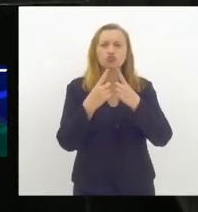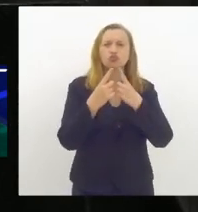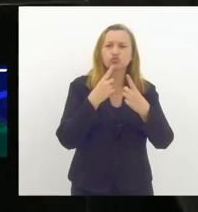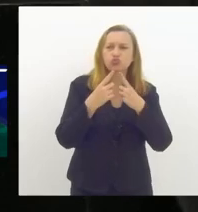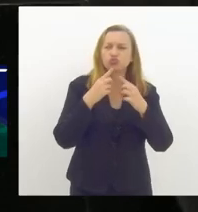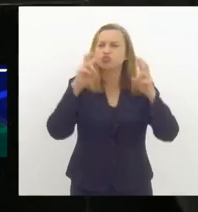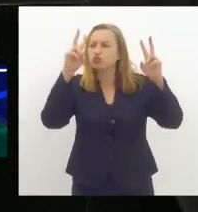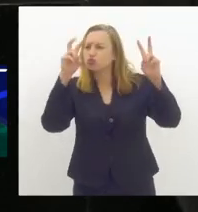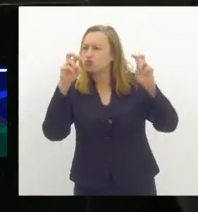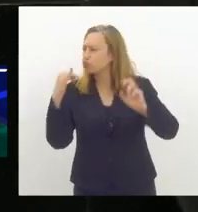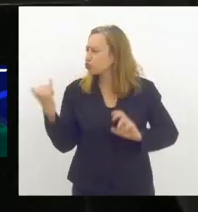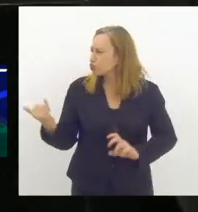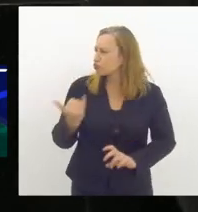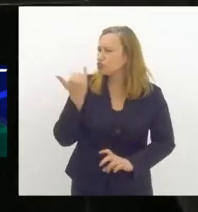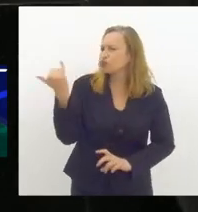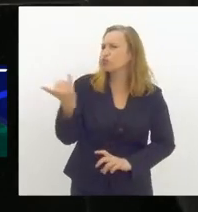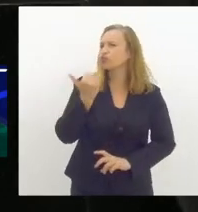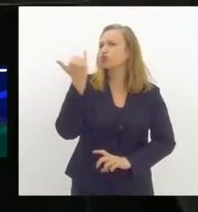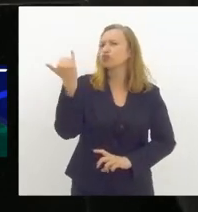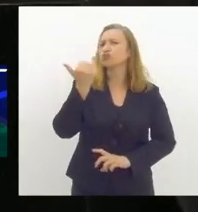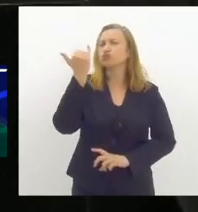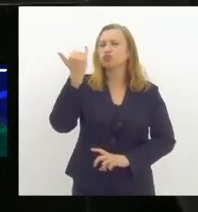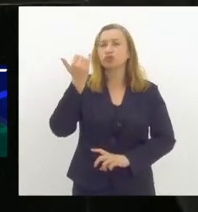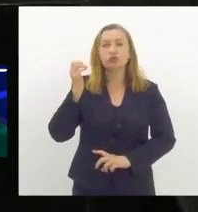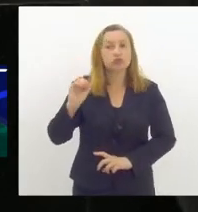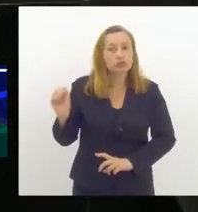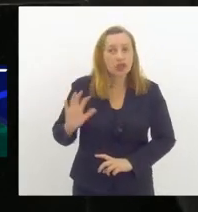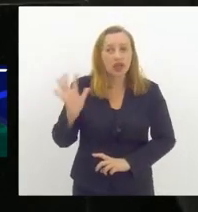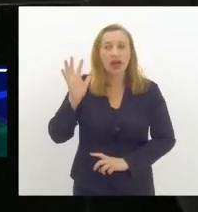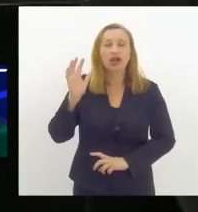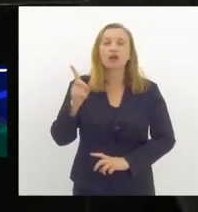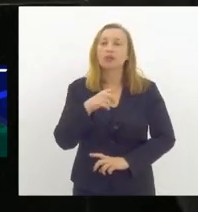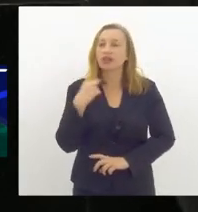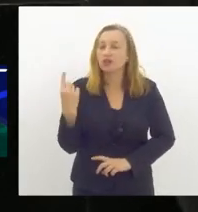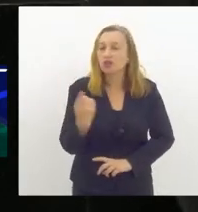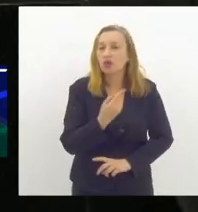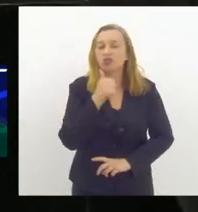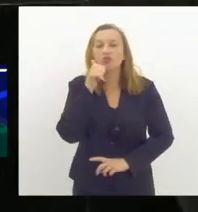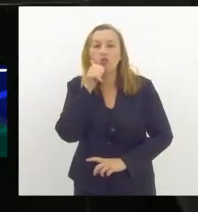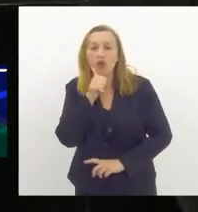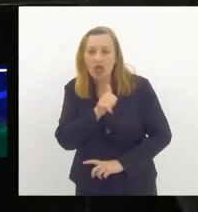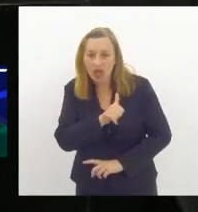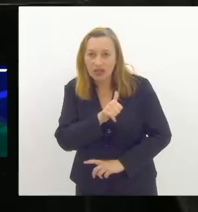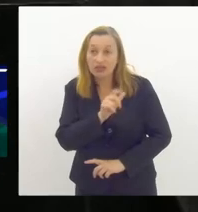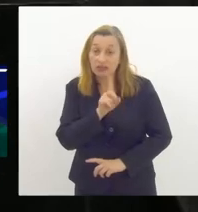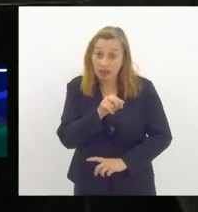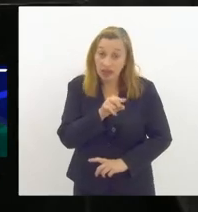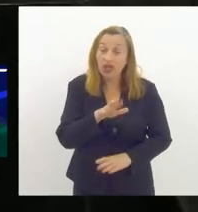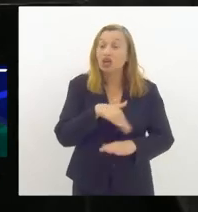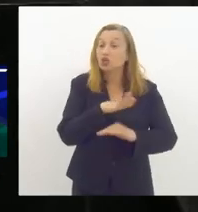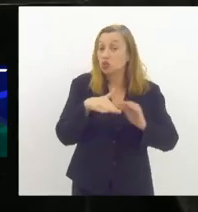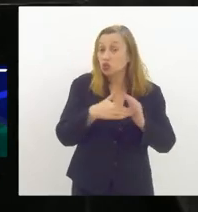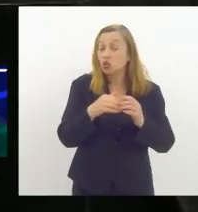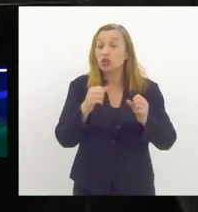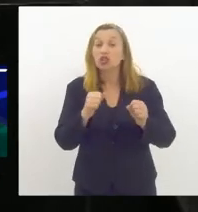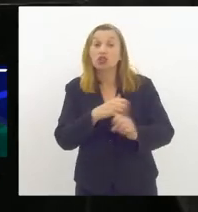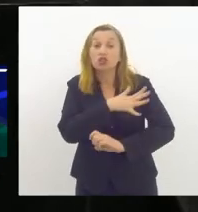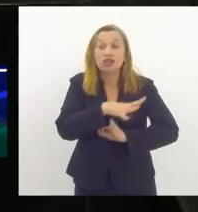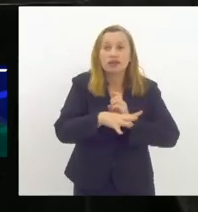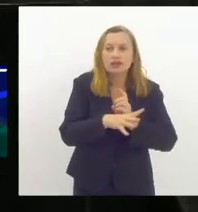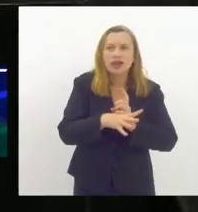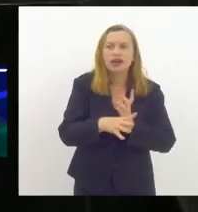temas importantíssimos e caros para todas nós mulheres não é e toda a sociedade